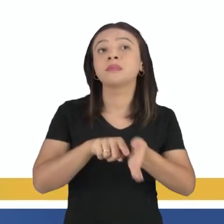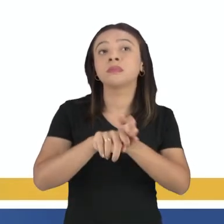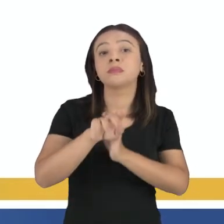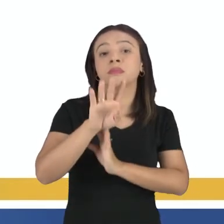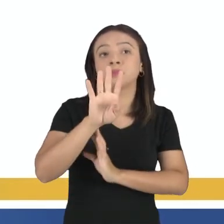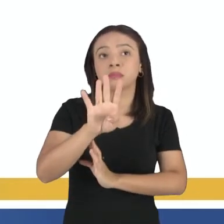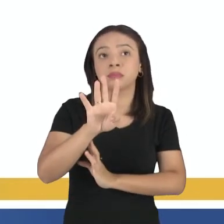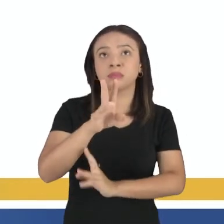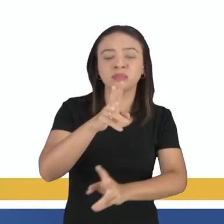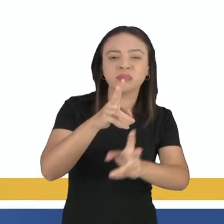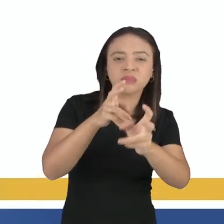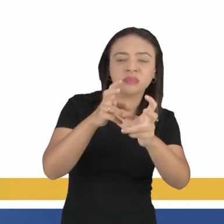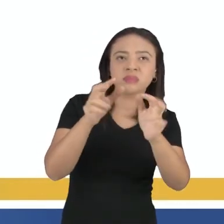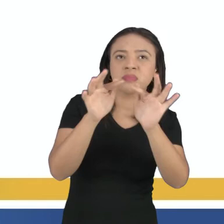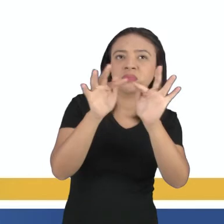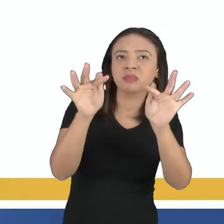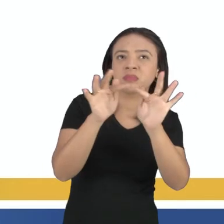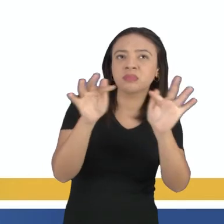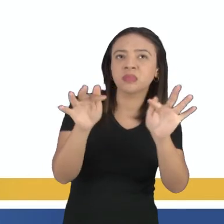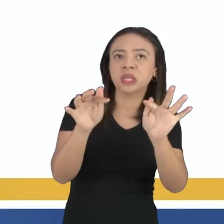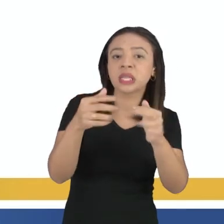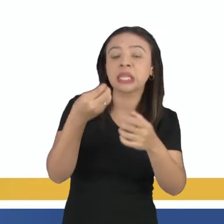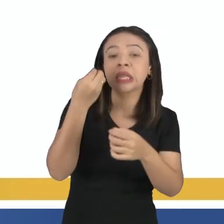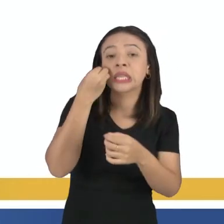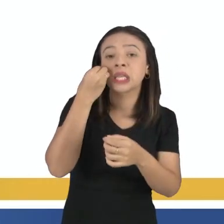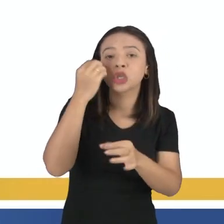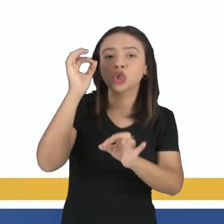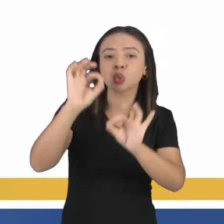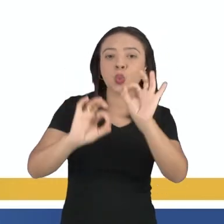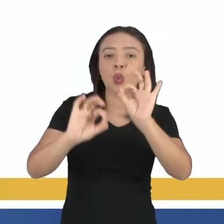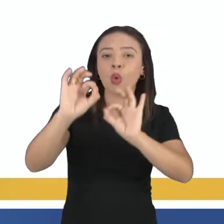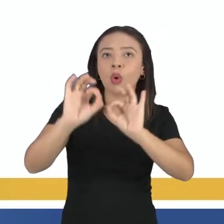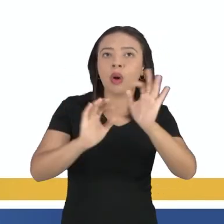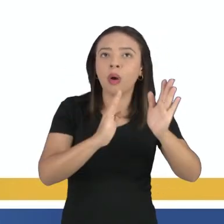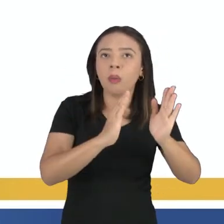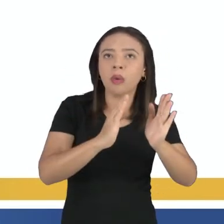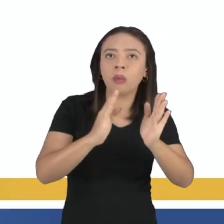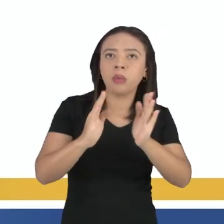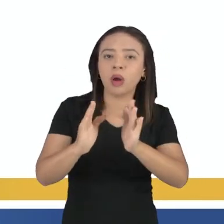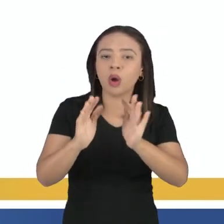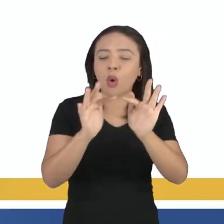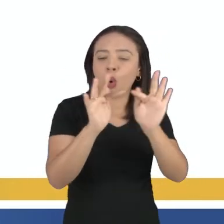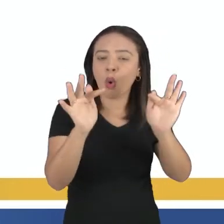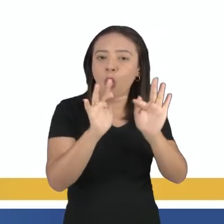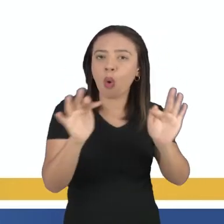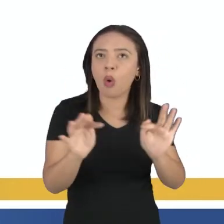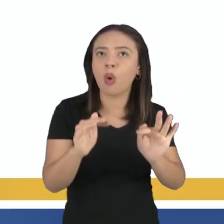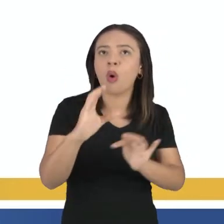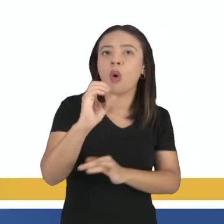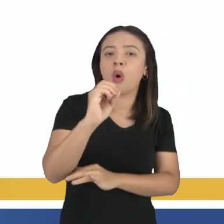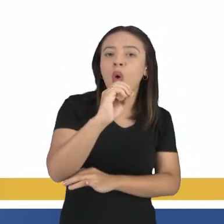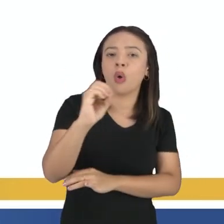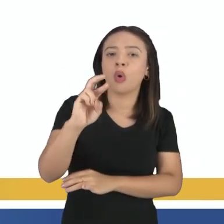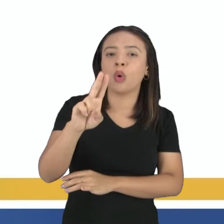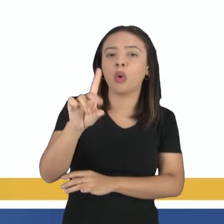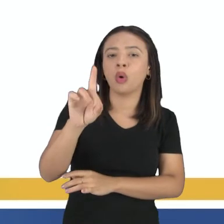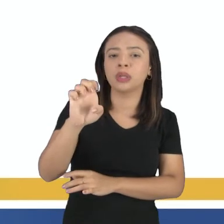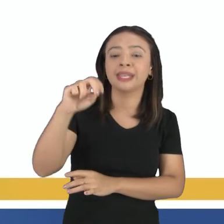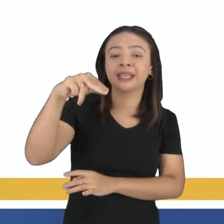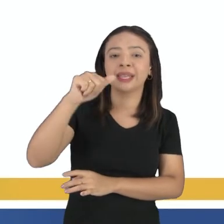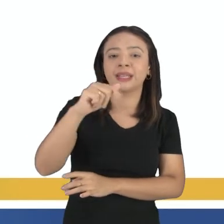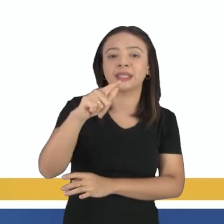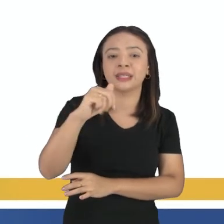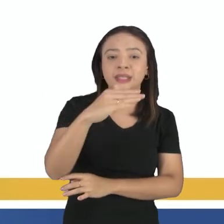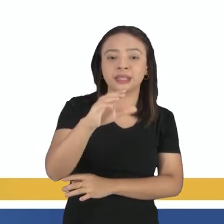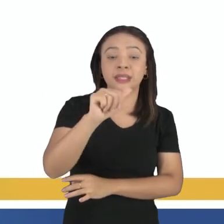Analise as orações expostas e procure construir períodos compostos por coordenação, utilizando-se de conectivos